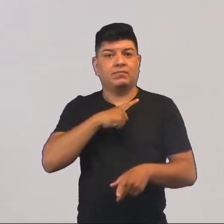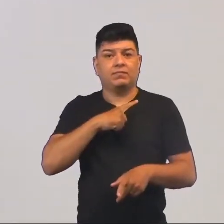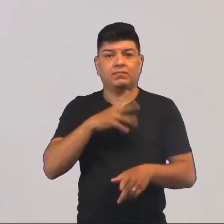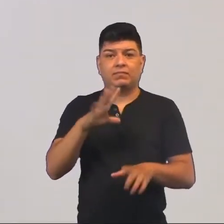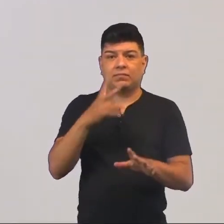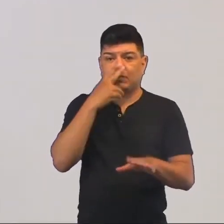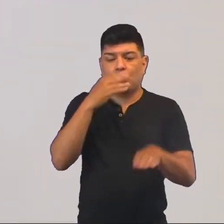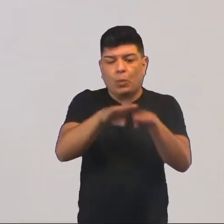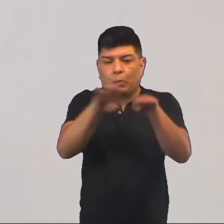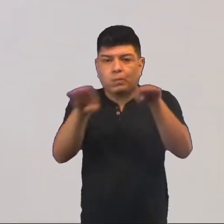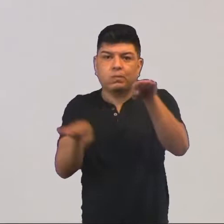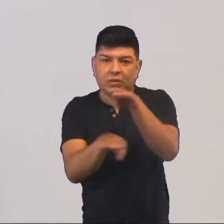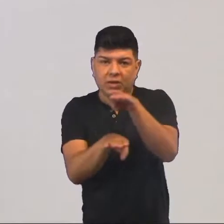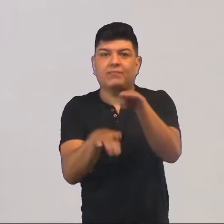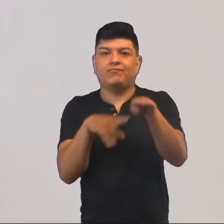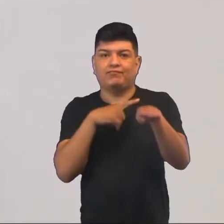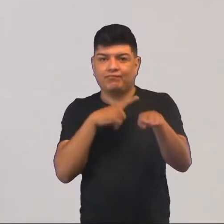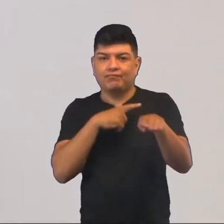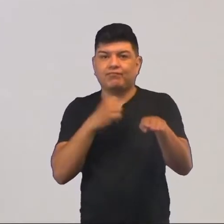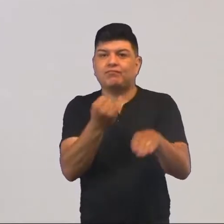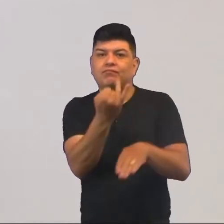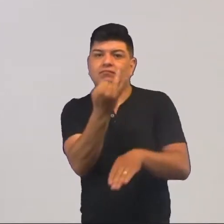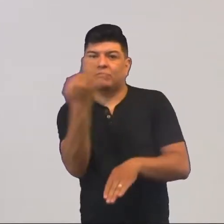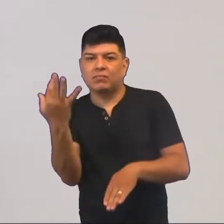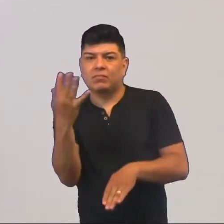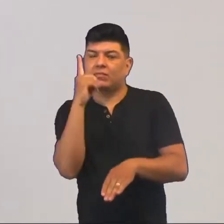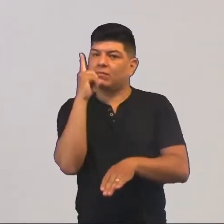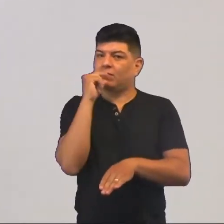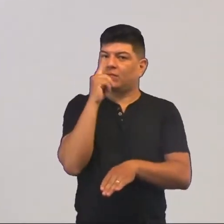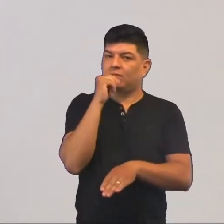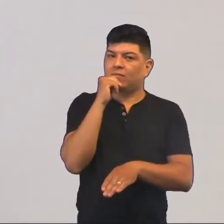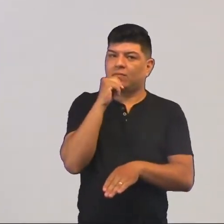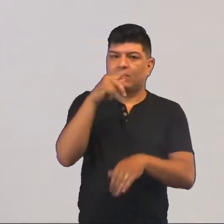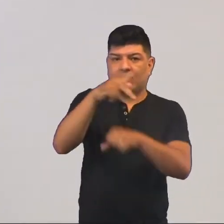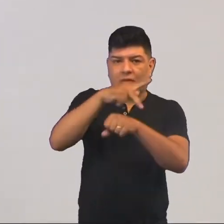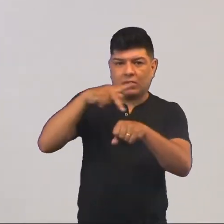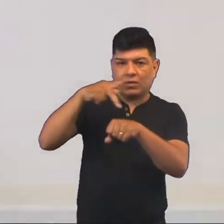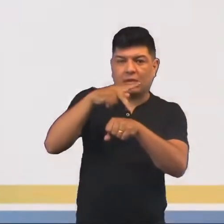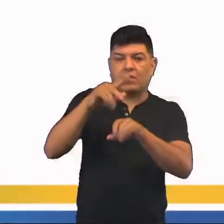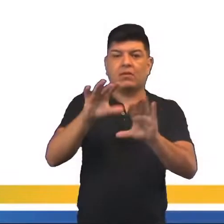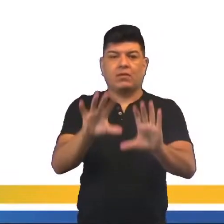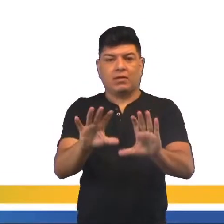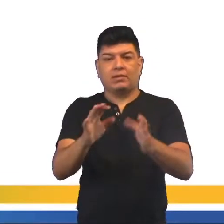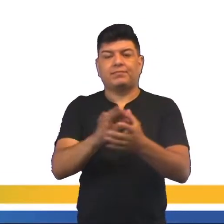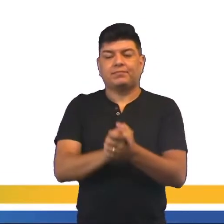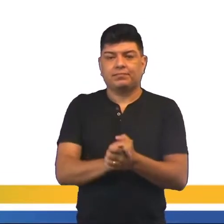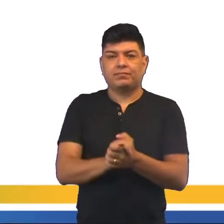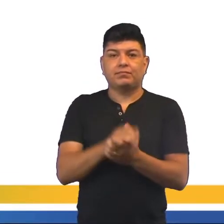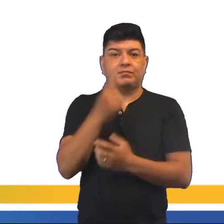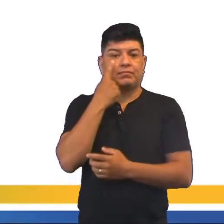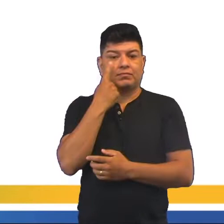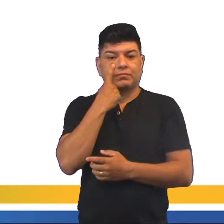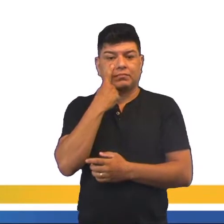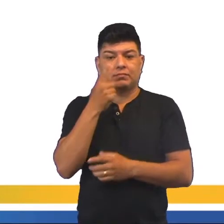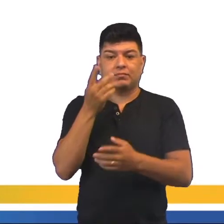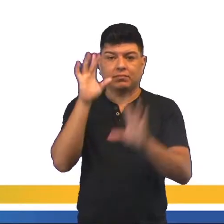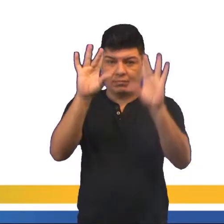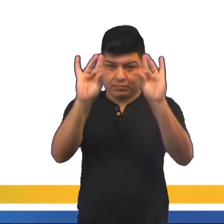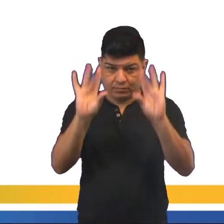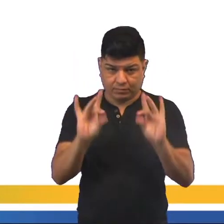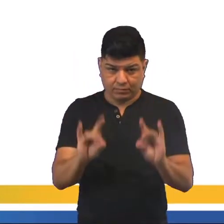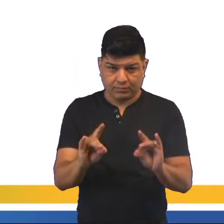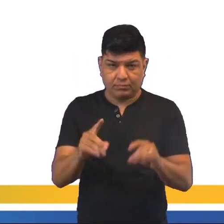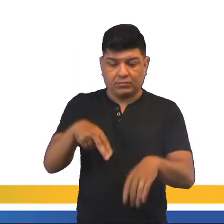uma desigualdade da quantidade de água no país, é nesse sentido, quando a gente vê esse detalhe aí.